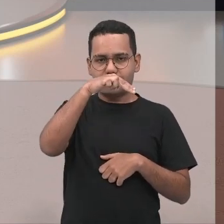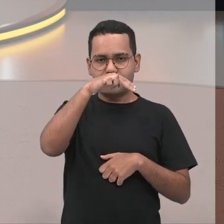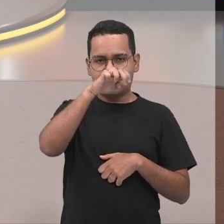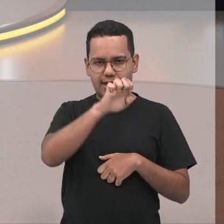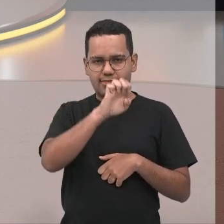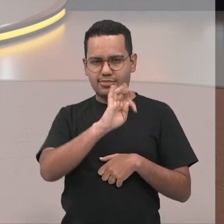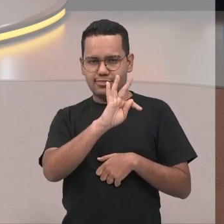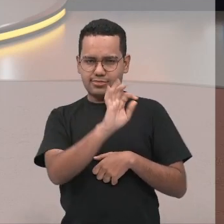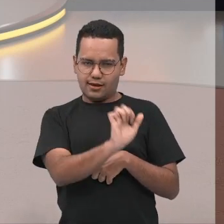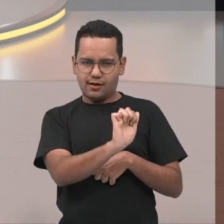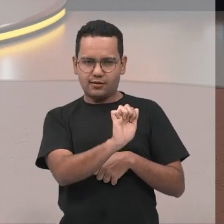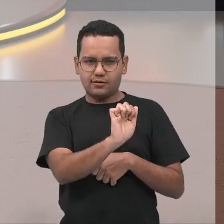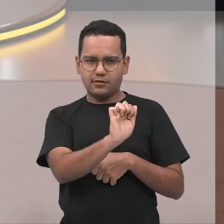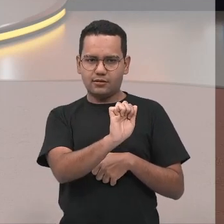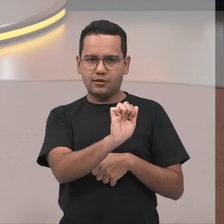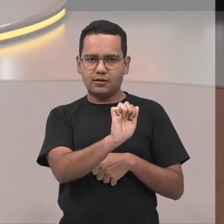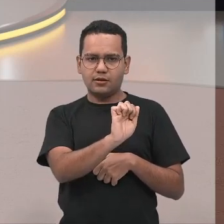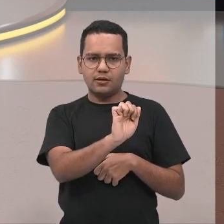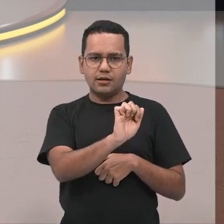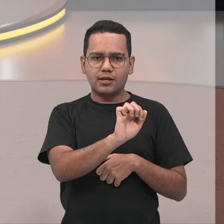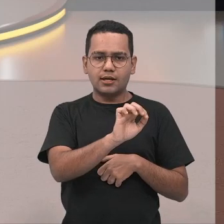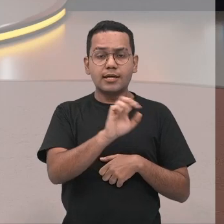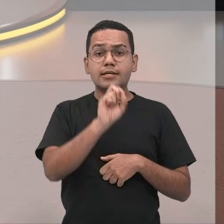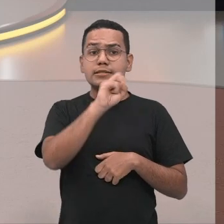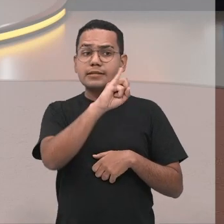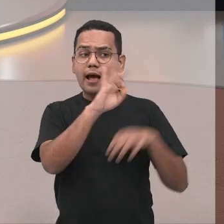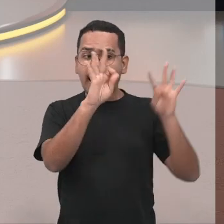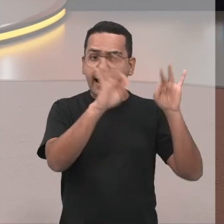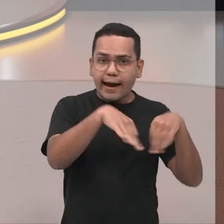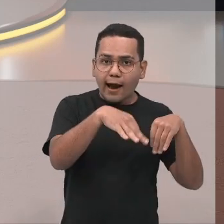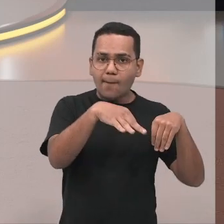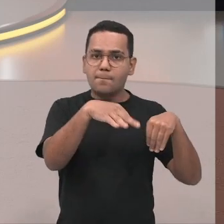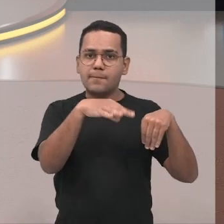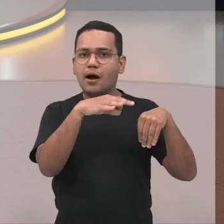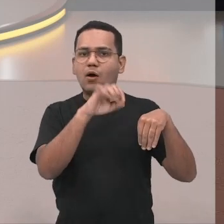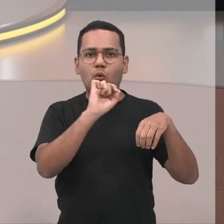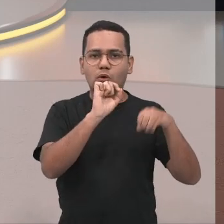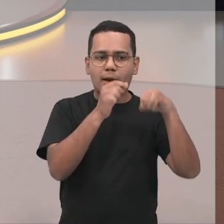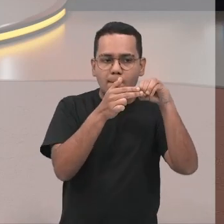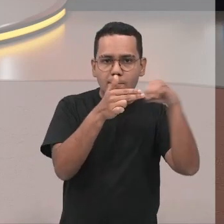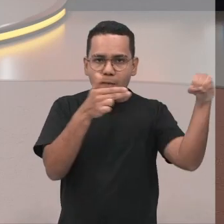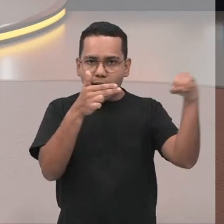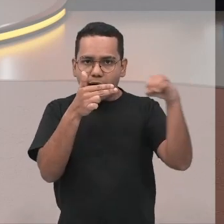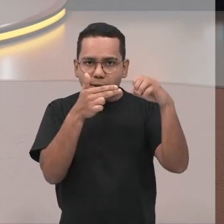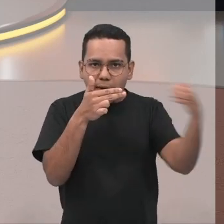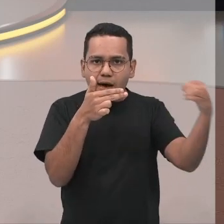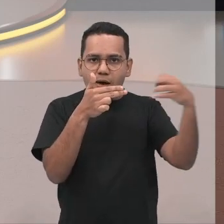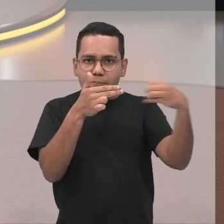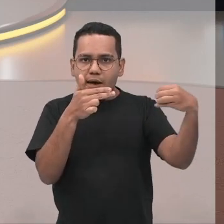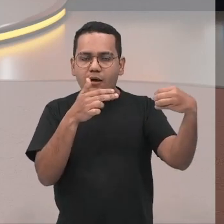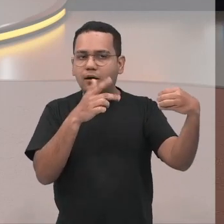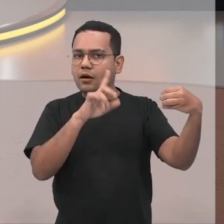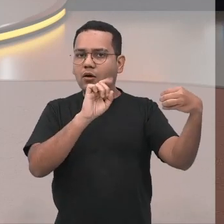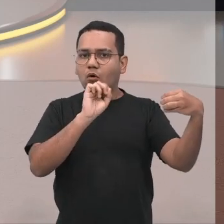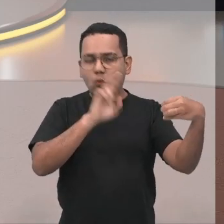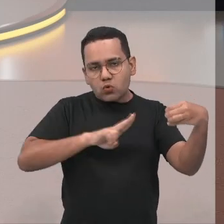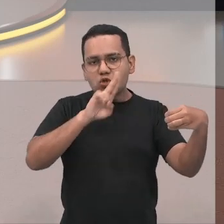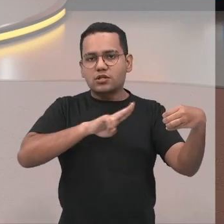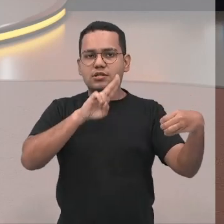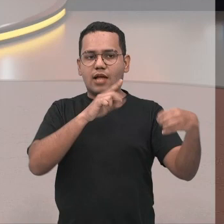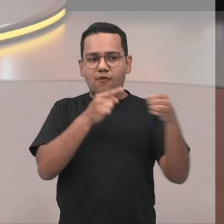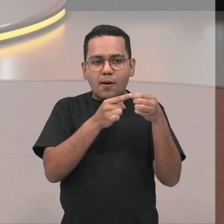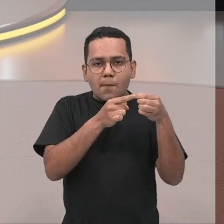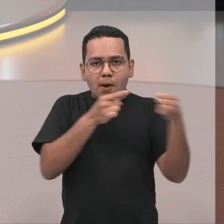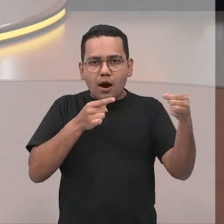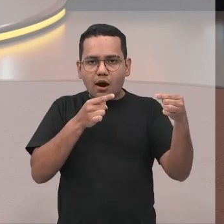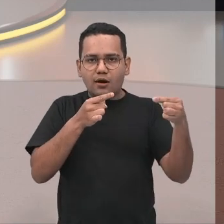né? E que era utilizada quando a munição acabava. Gente, com o avanço da indústria bélica, o poderio das armas